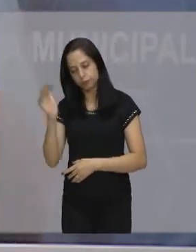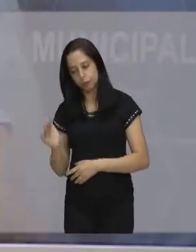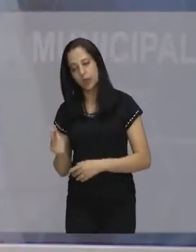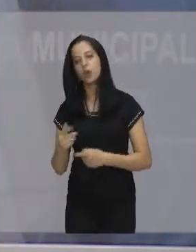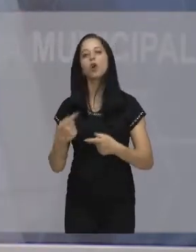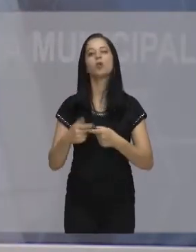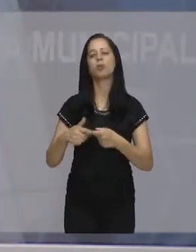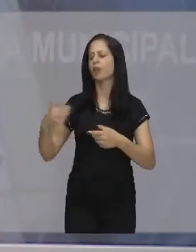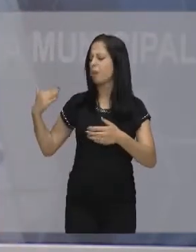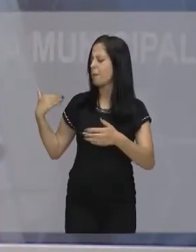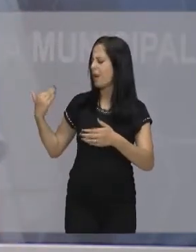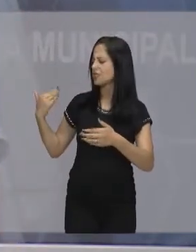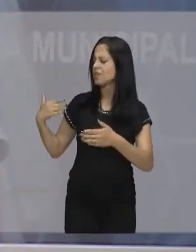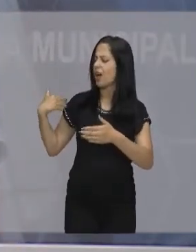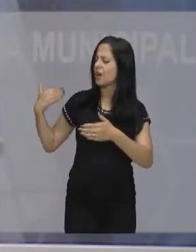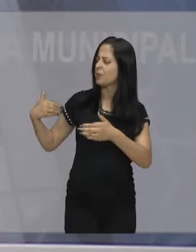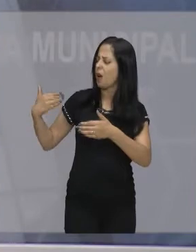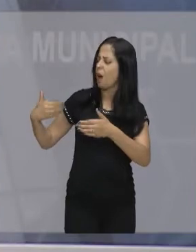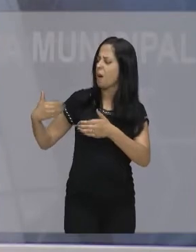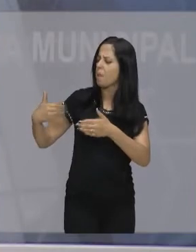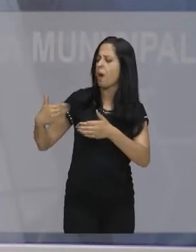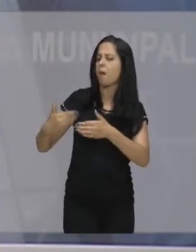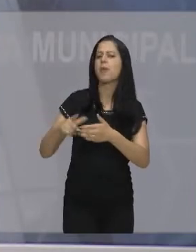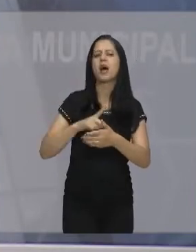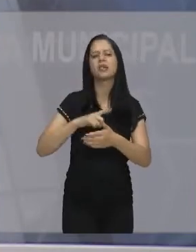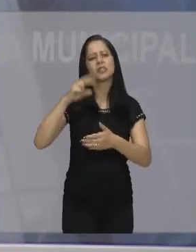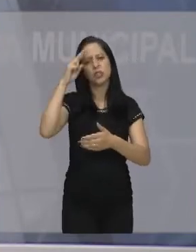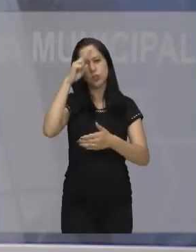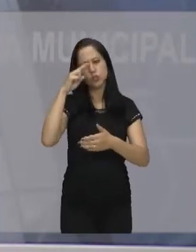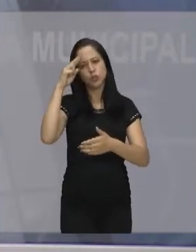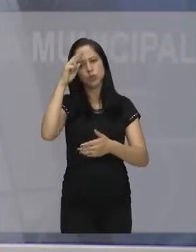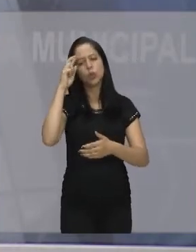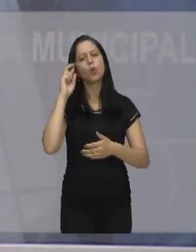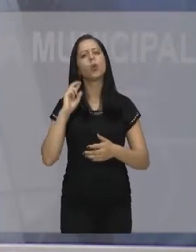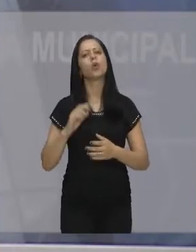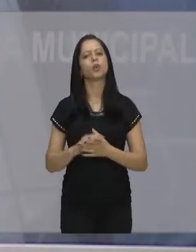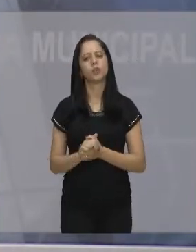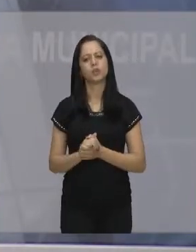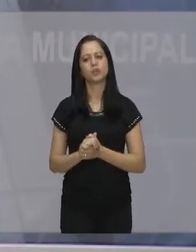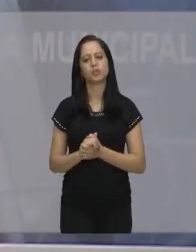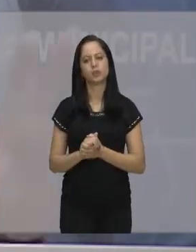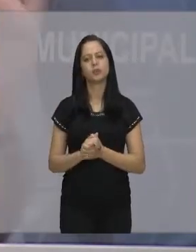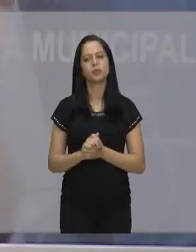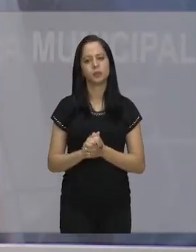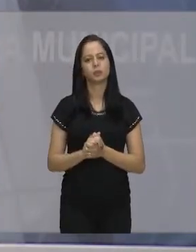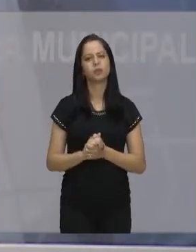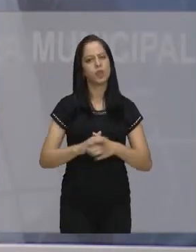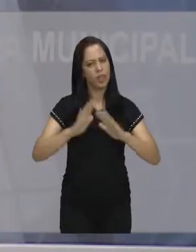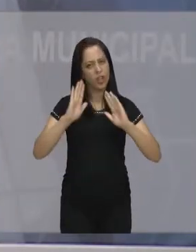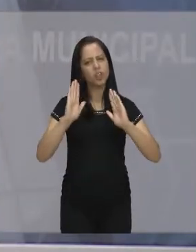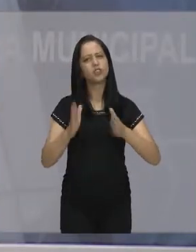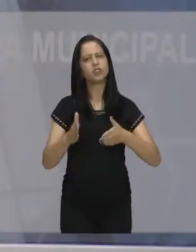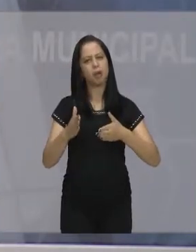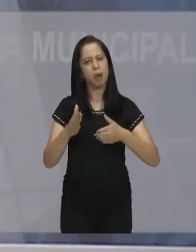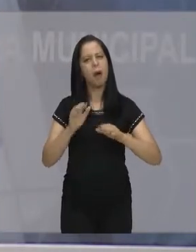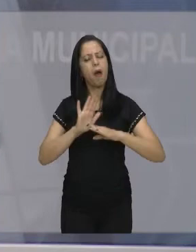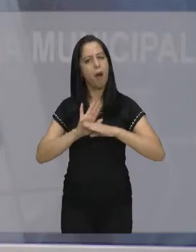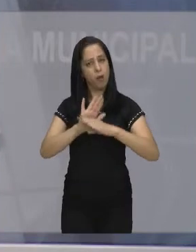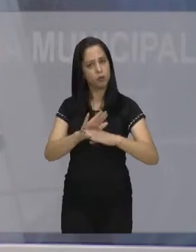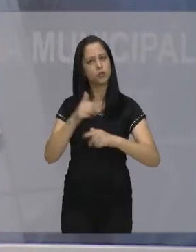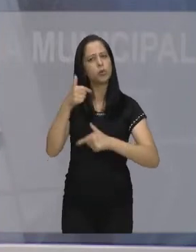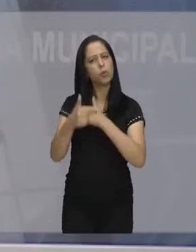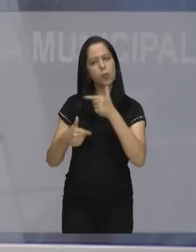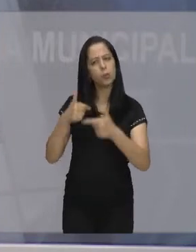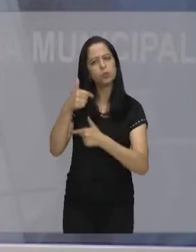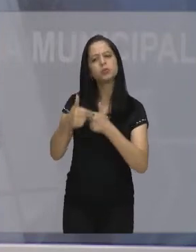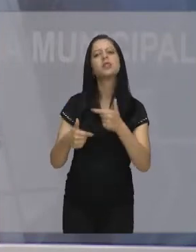a igreja, desde o sanatório, de tudo que ele já prestou e todo o trabalho que ele